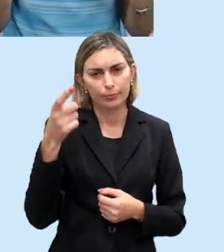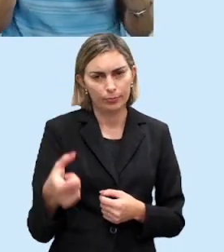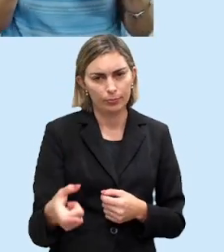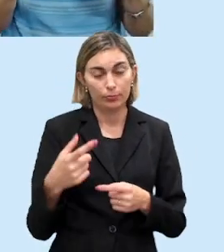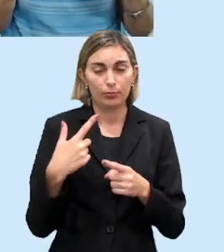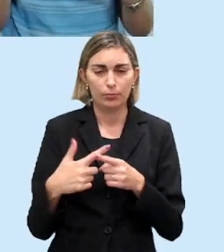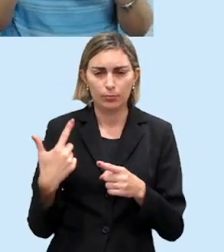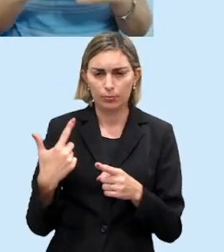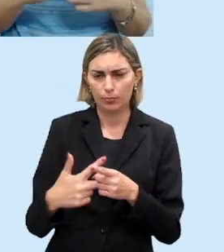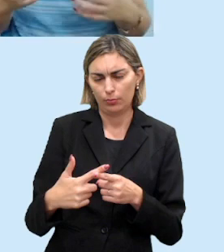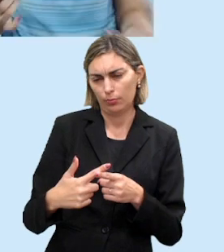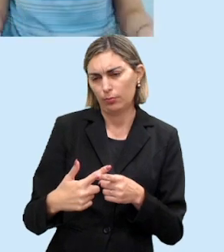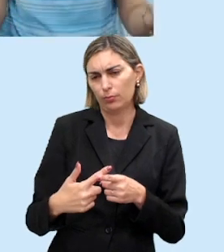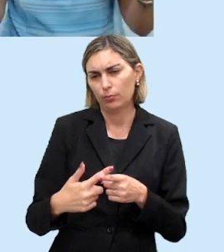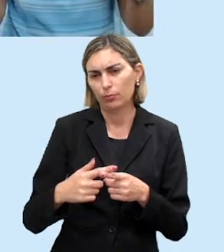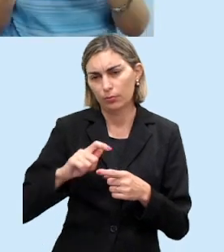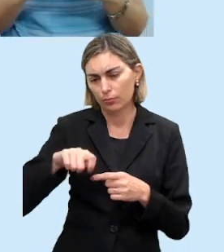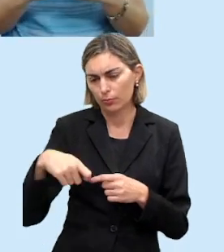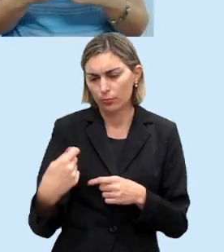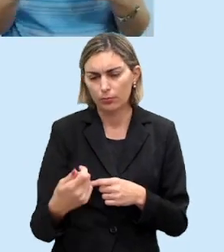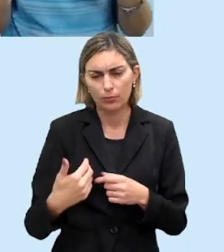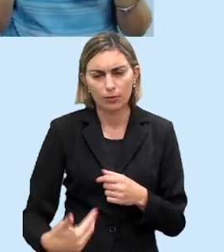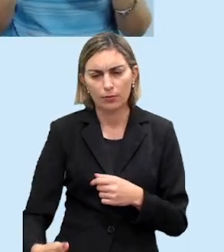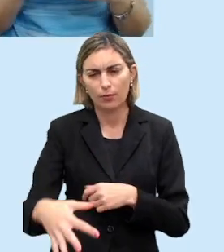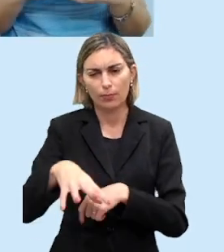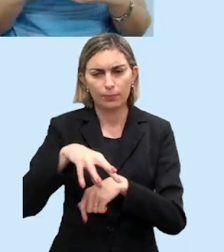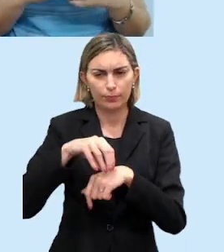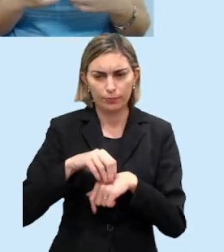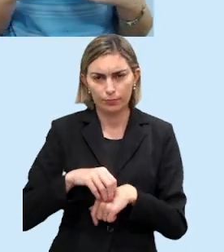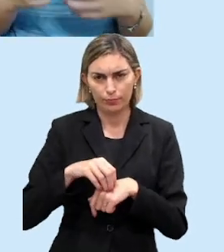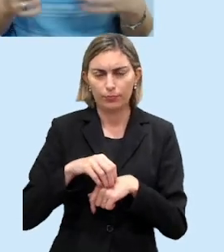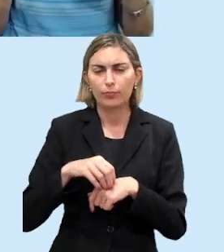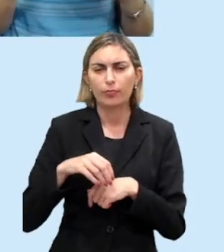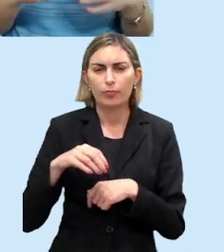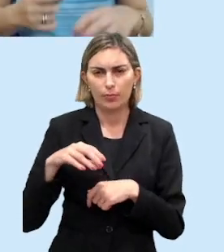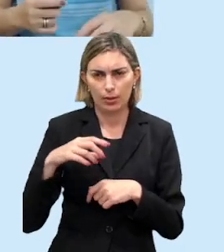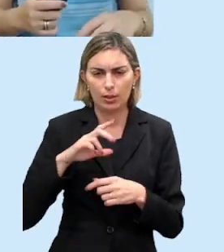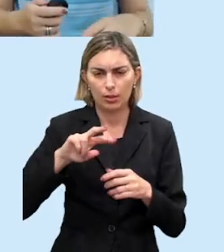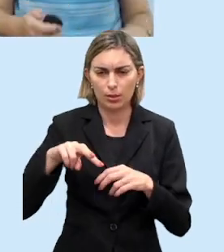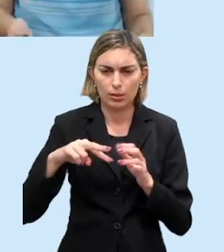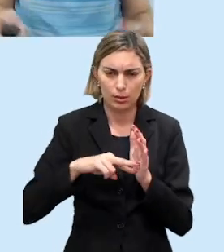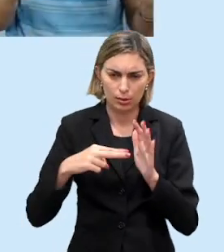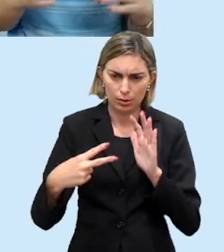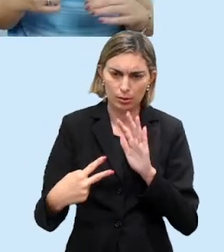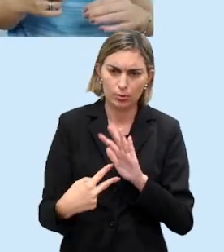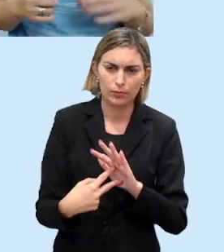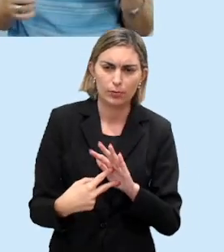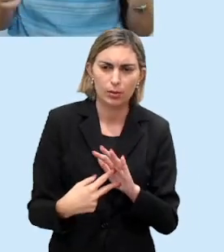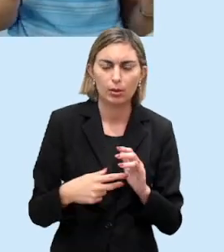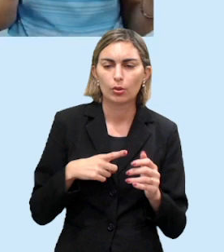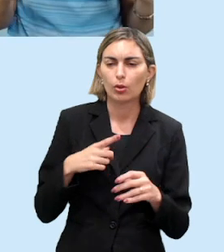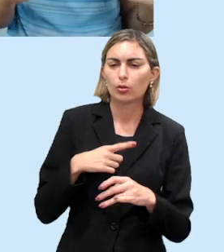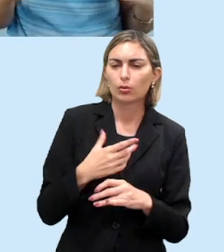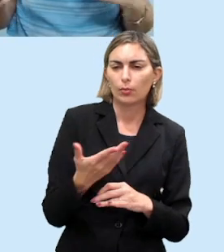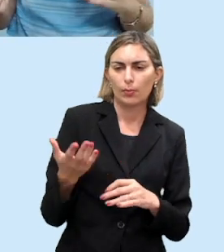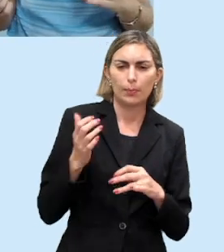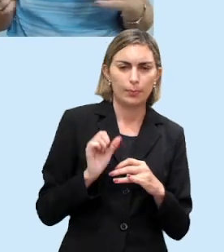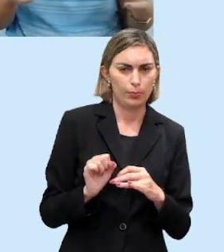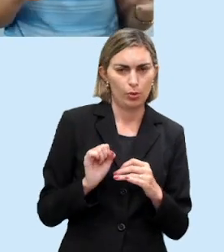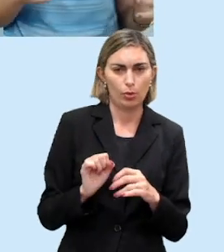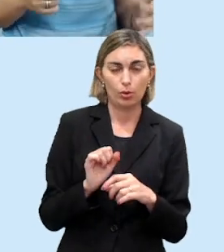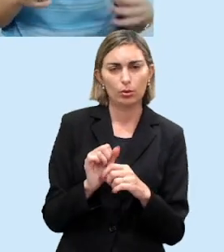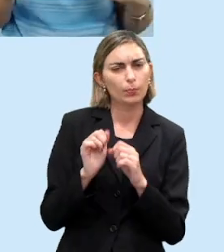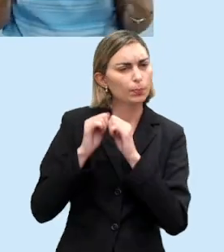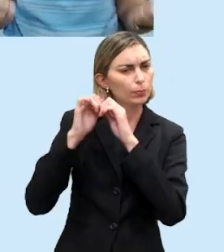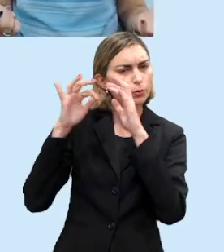o símbolo, ele vai carregar uma carga de significados que inclusive pode variar de